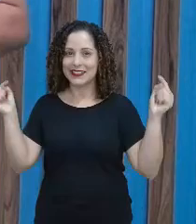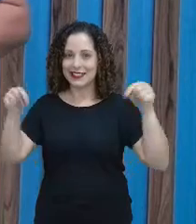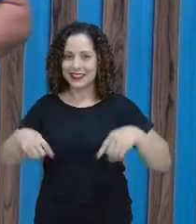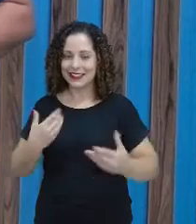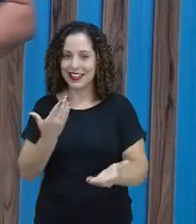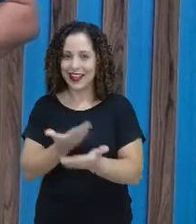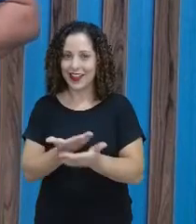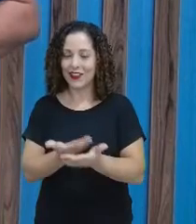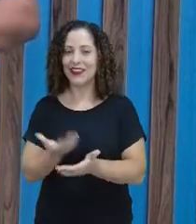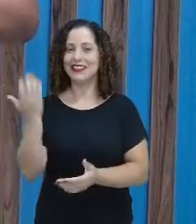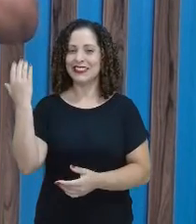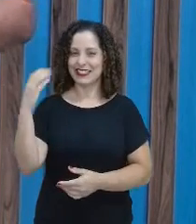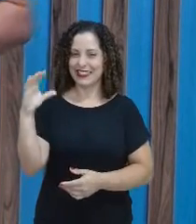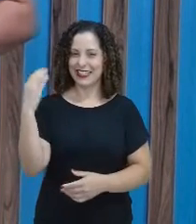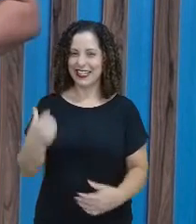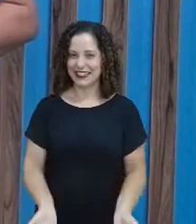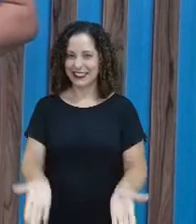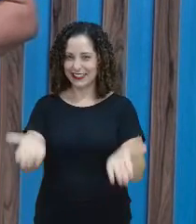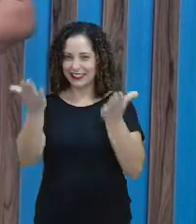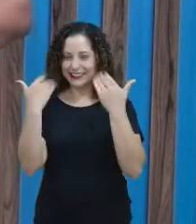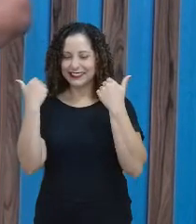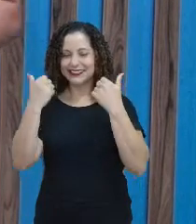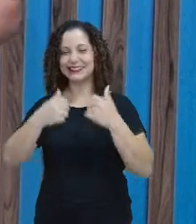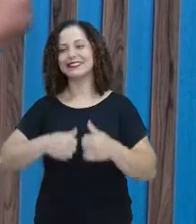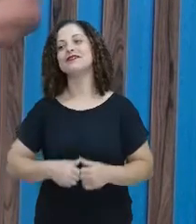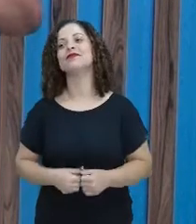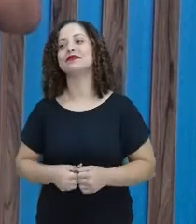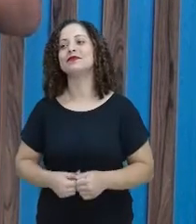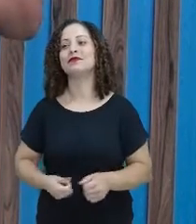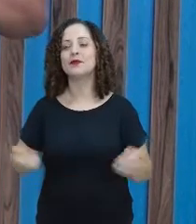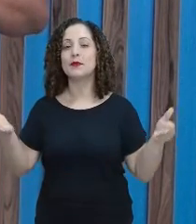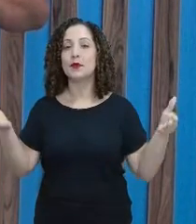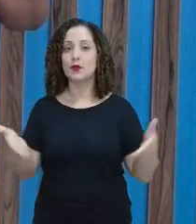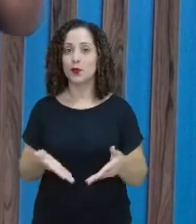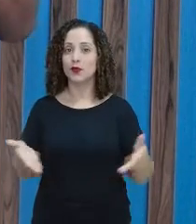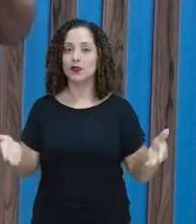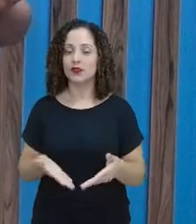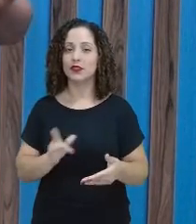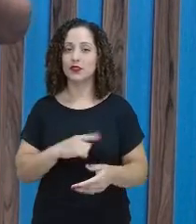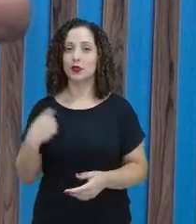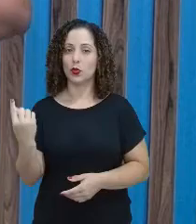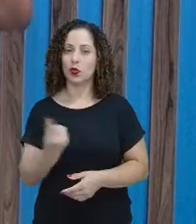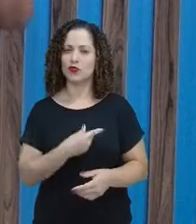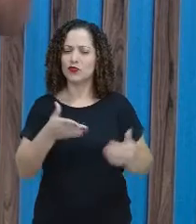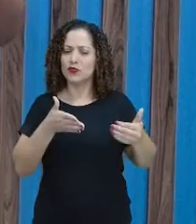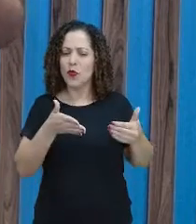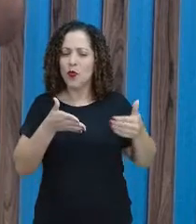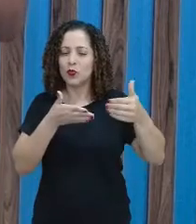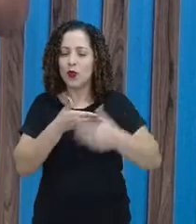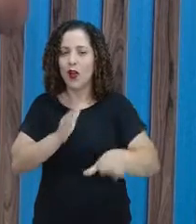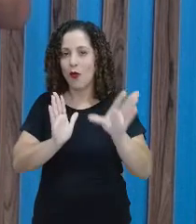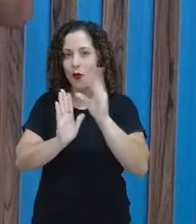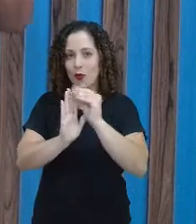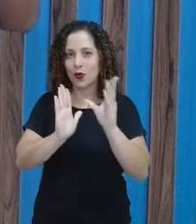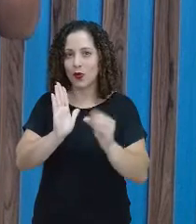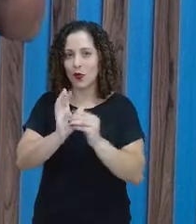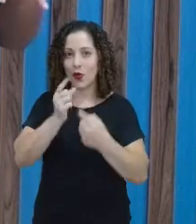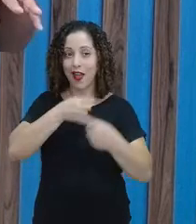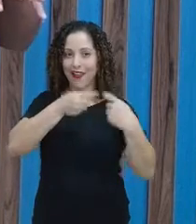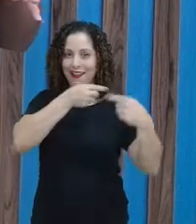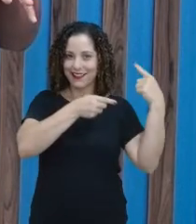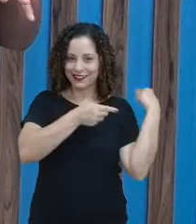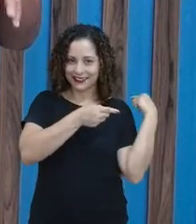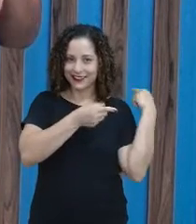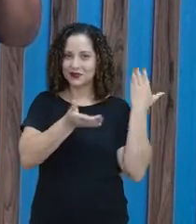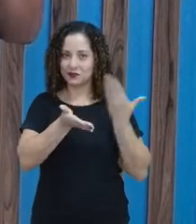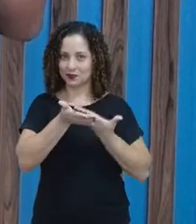de ciências? Vamos lá. Hoje a gente vai dar continuidade a um conteúdo que a gente já vem trabalhando há